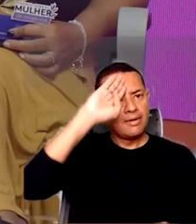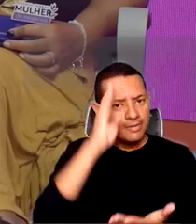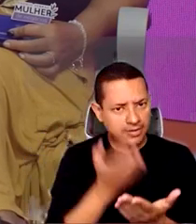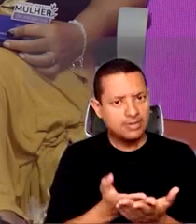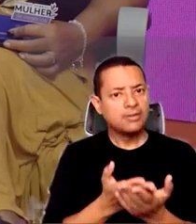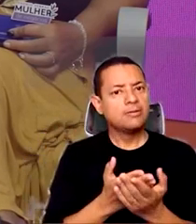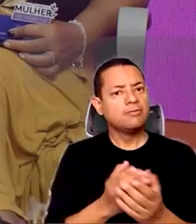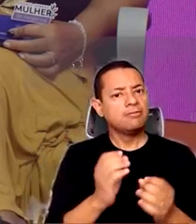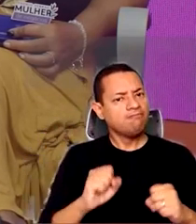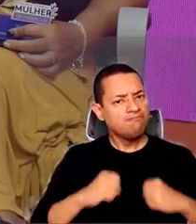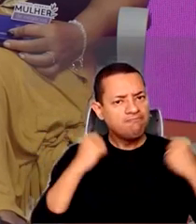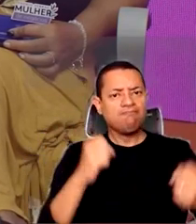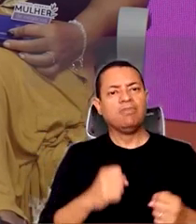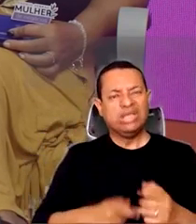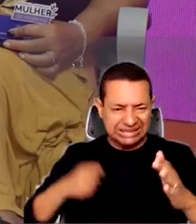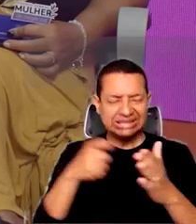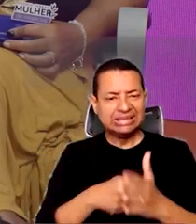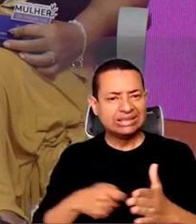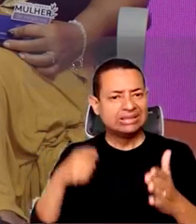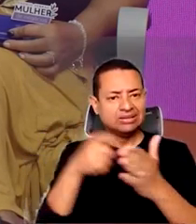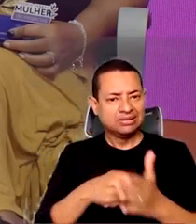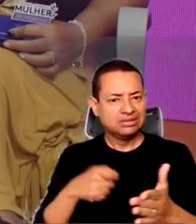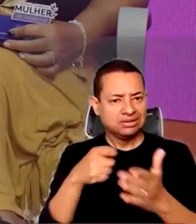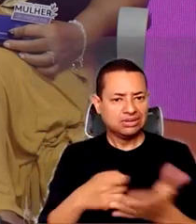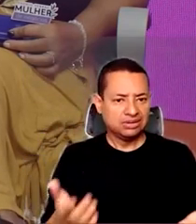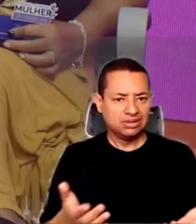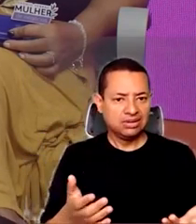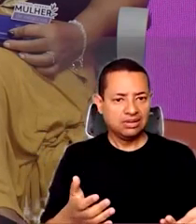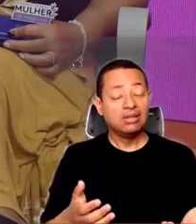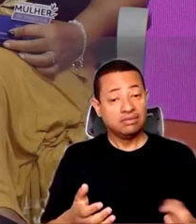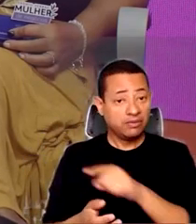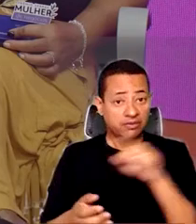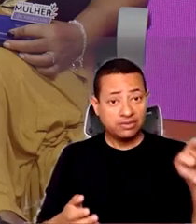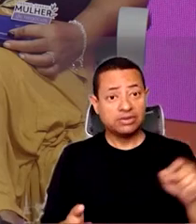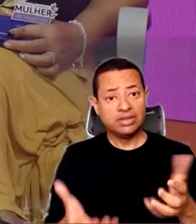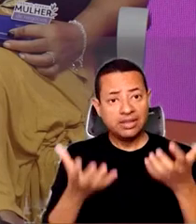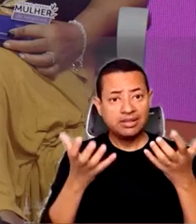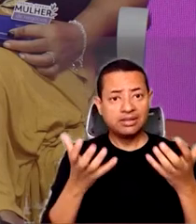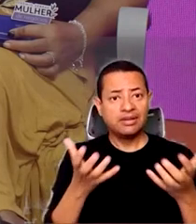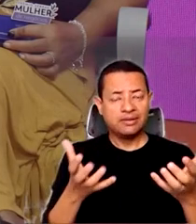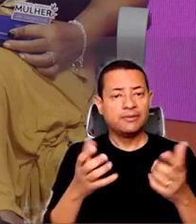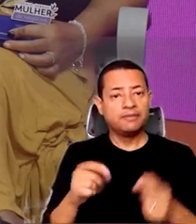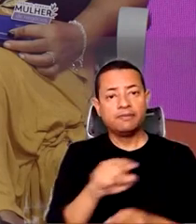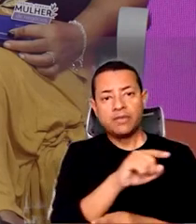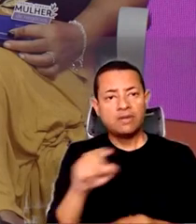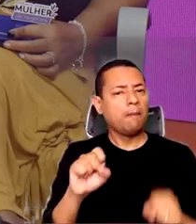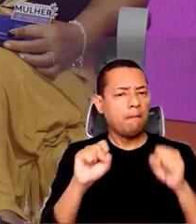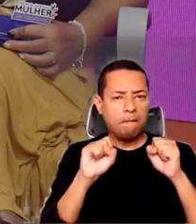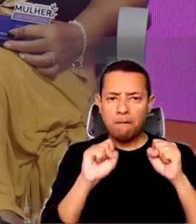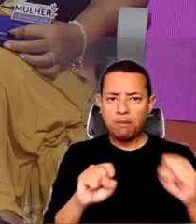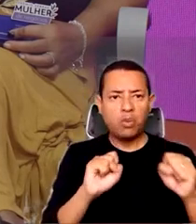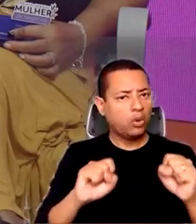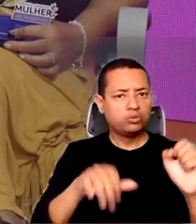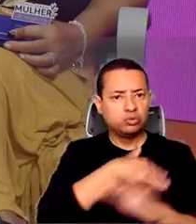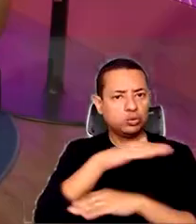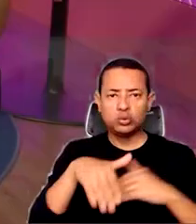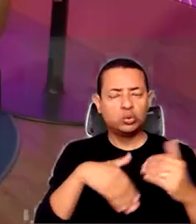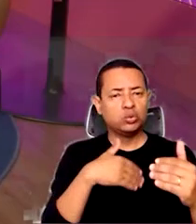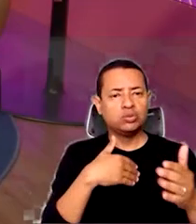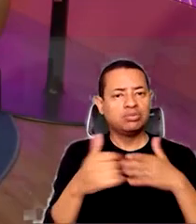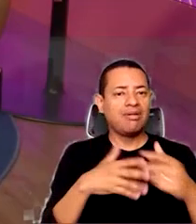Acredite e lute pelo que você pelo que você quer e porque você pode tudo